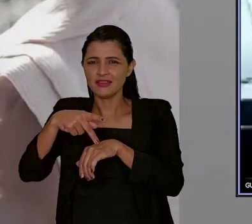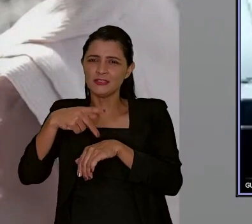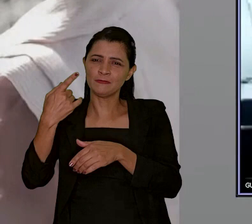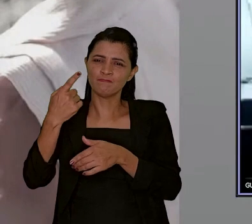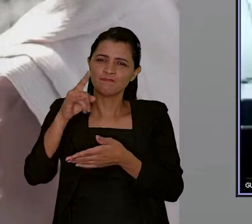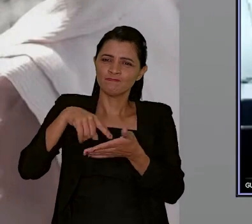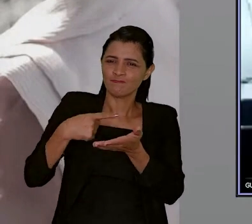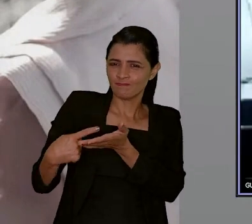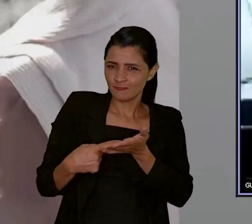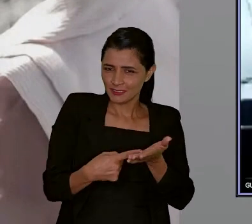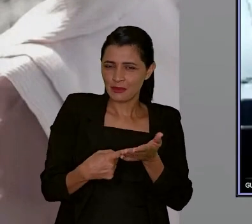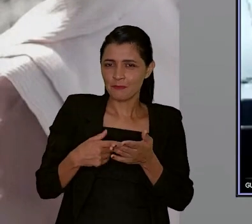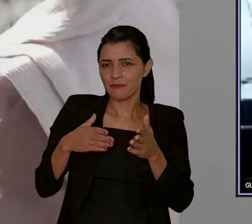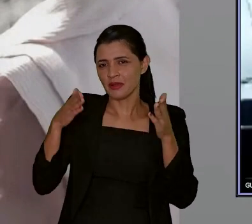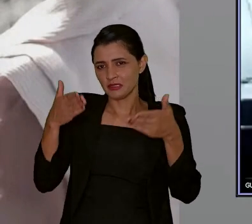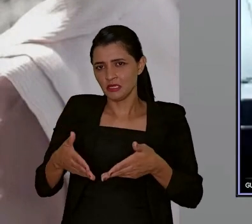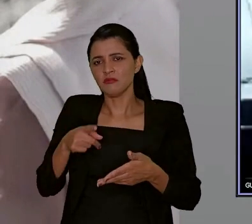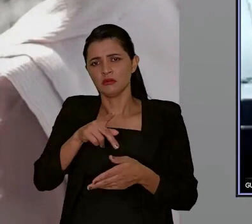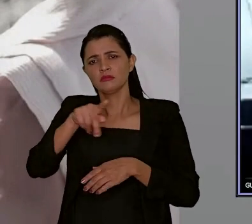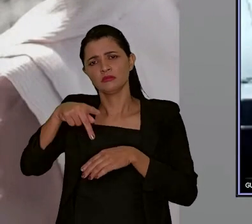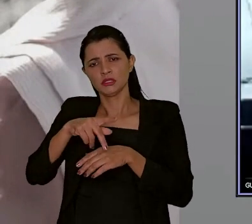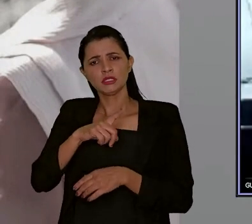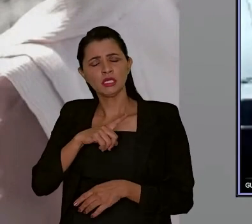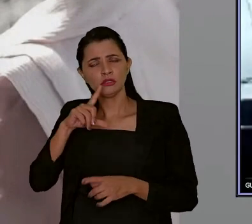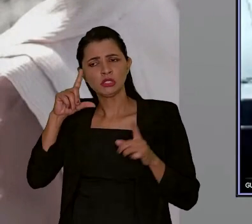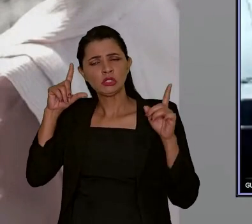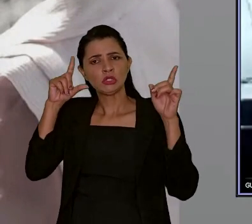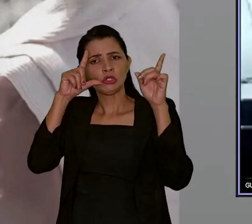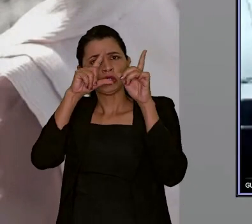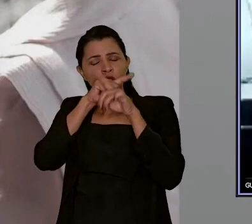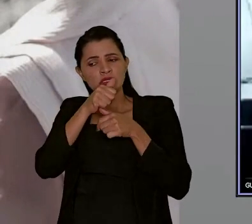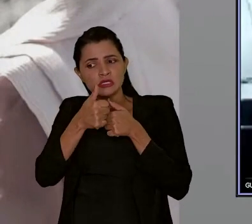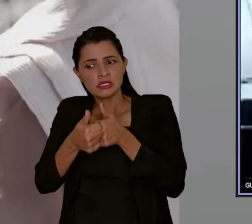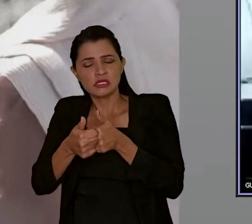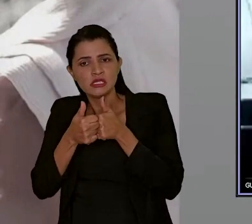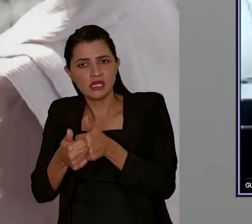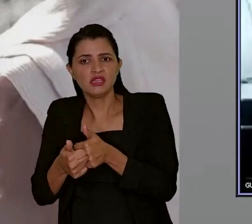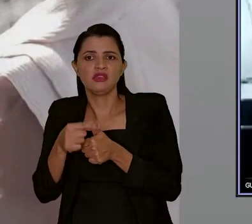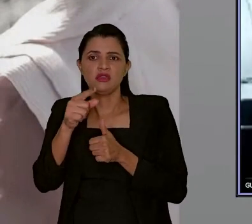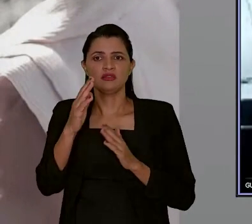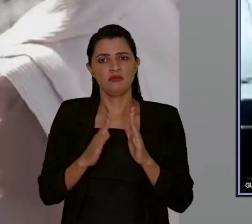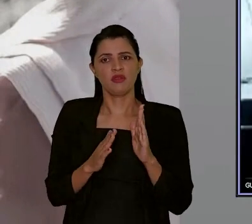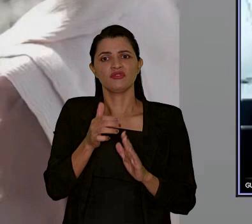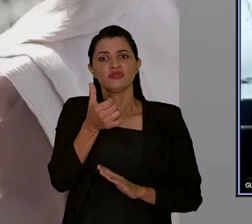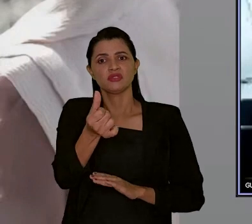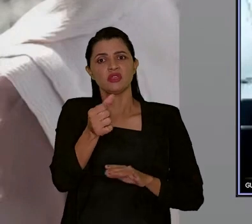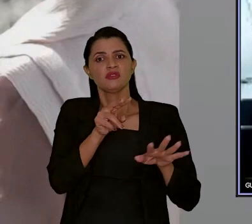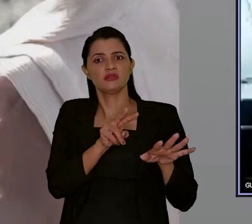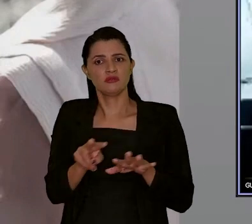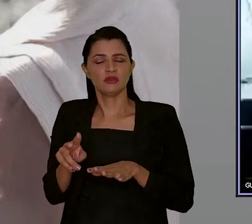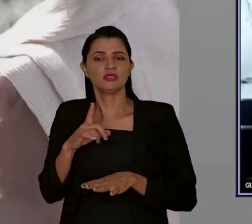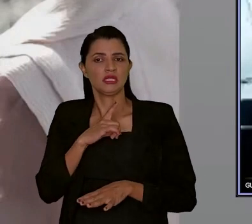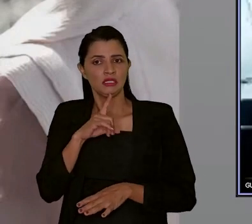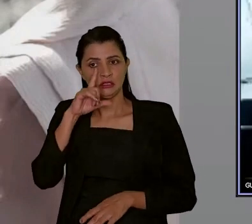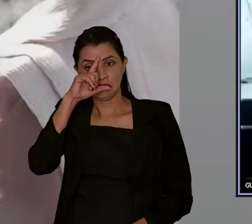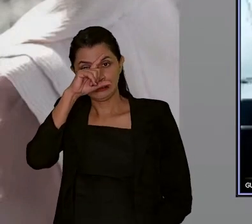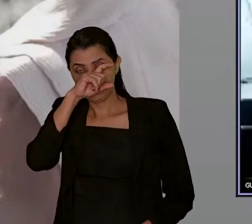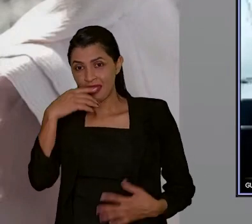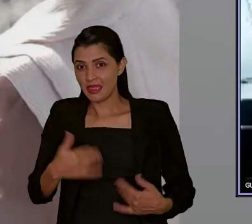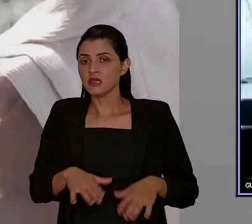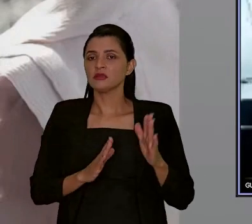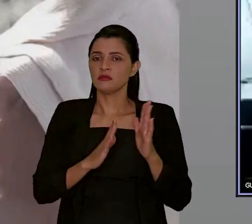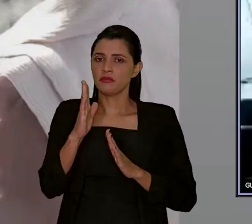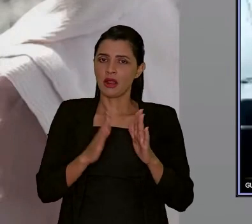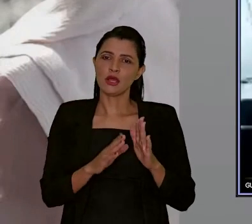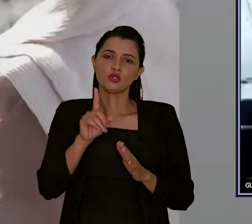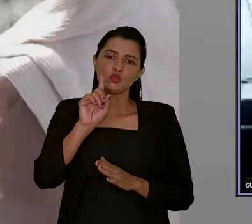esses países têm dificuldade em seguir o prazo de 6 semanas. O prazo, de fato, não é um prazo, entre aspas,